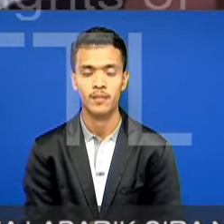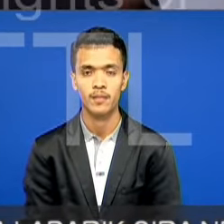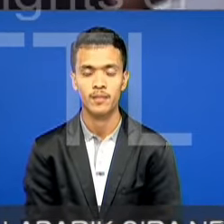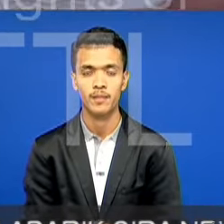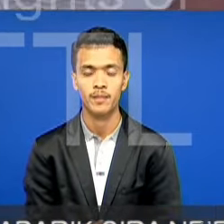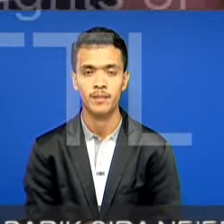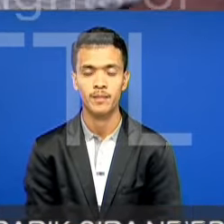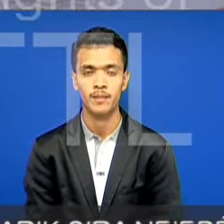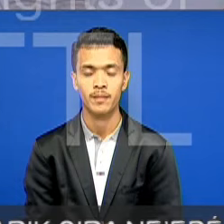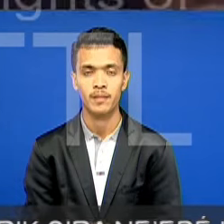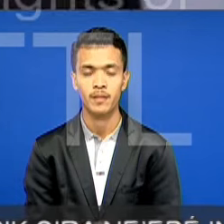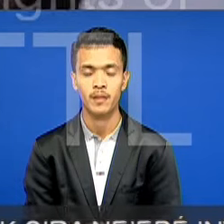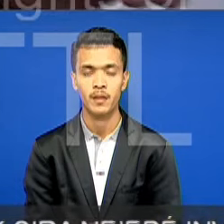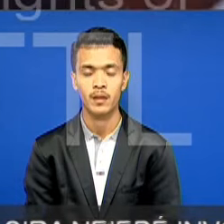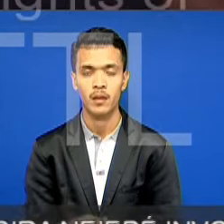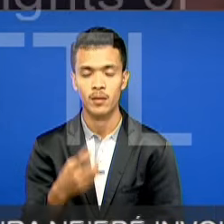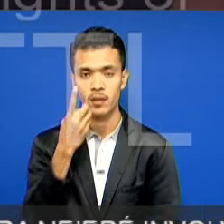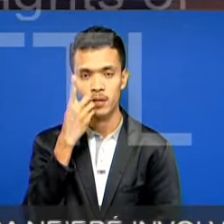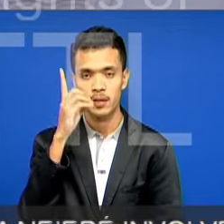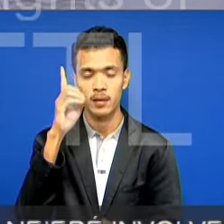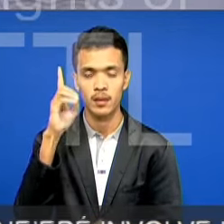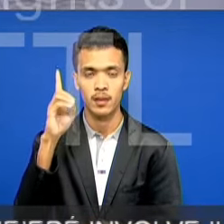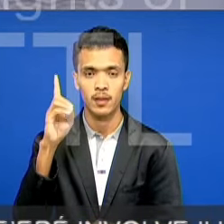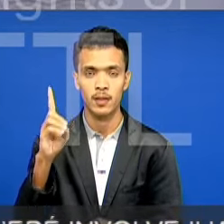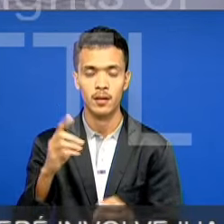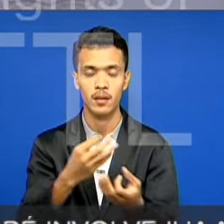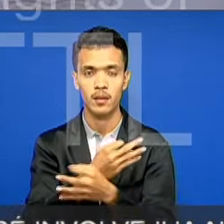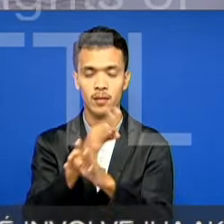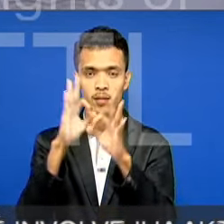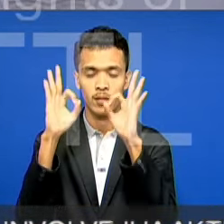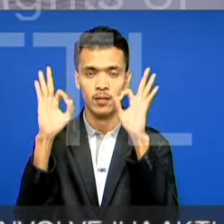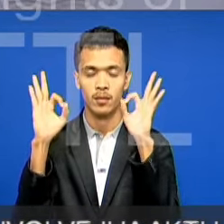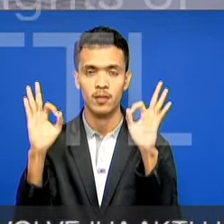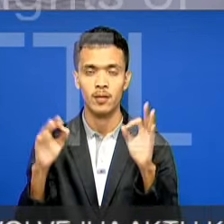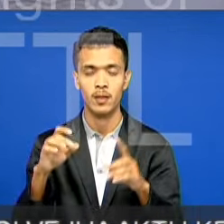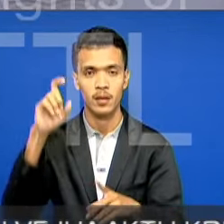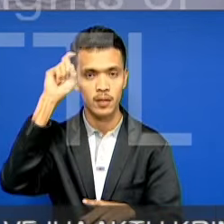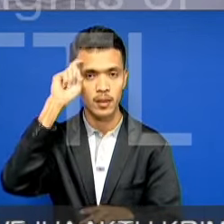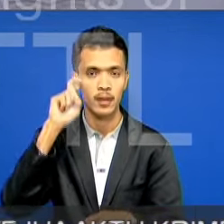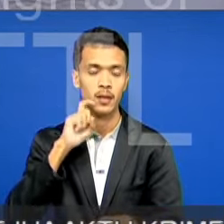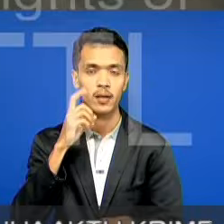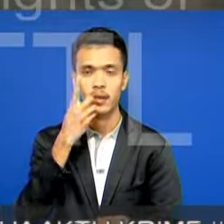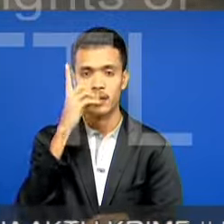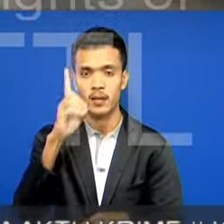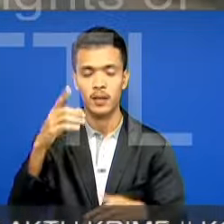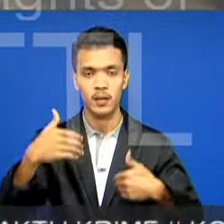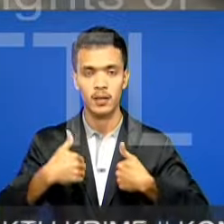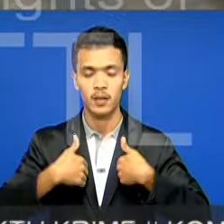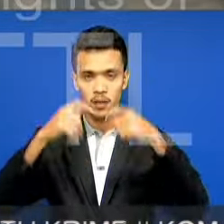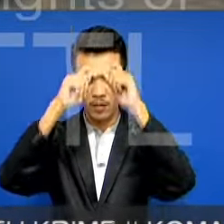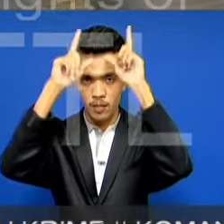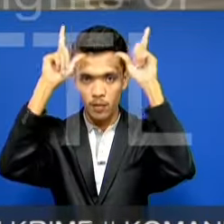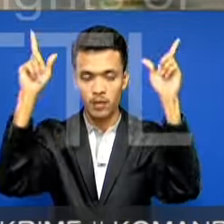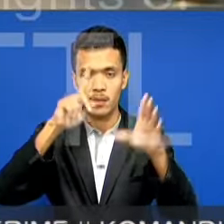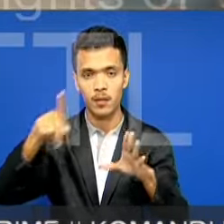a tu teme que até que botem. Xanana Hateten e Harrailaran